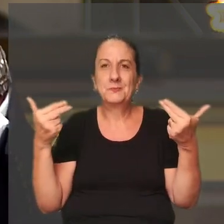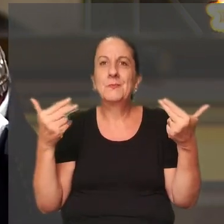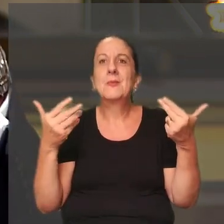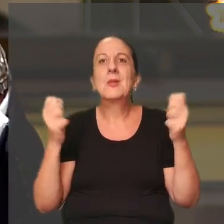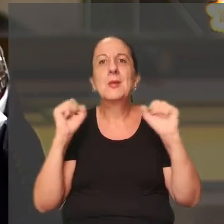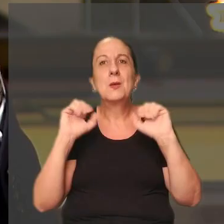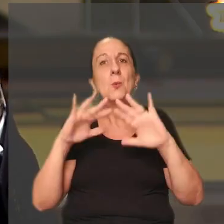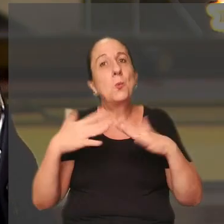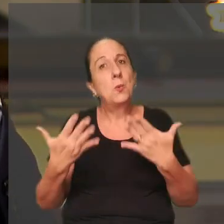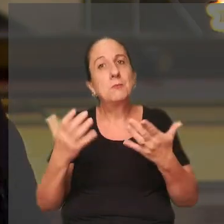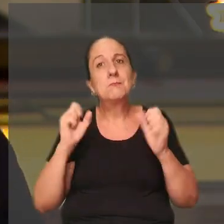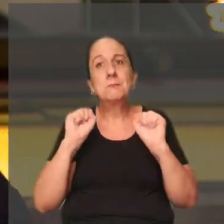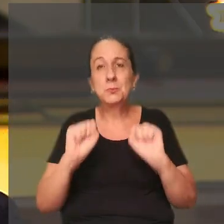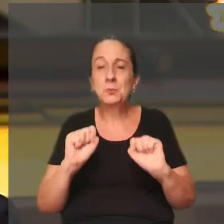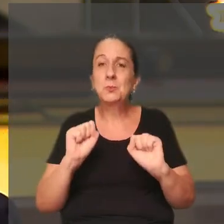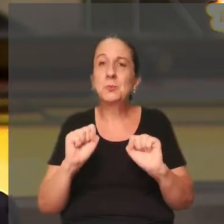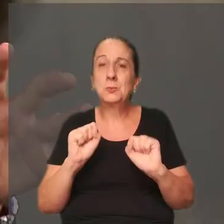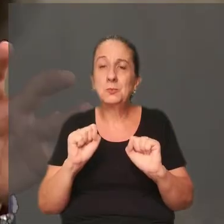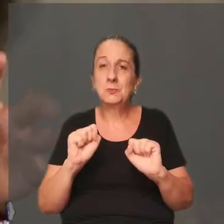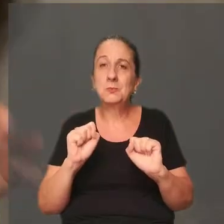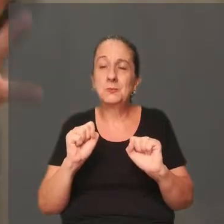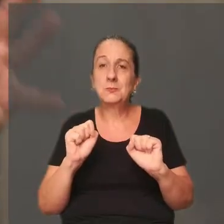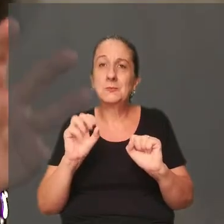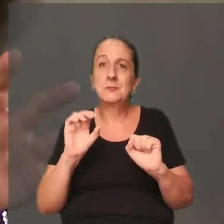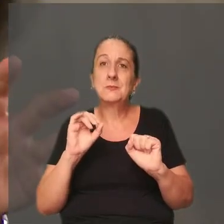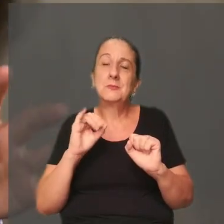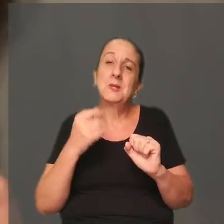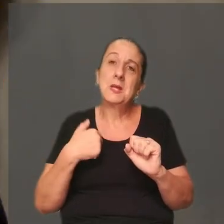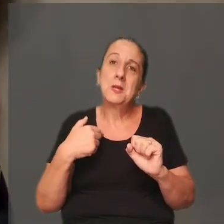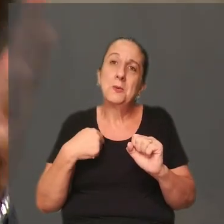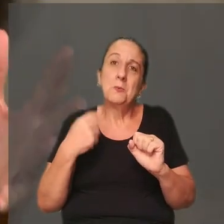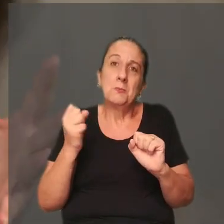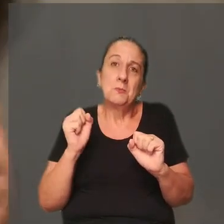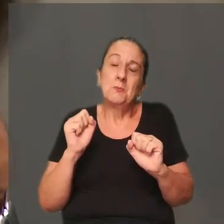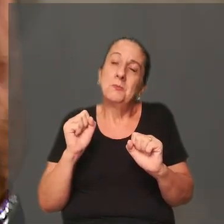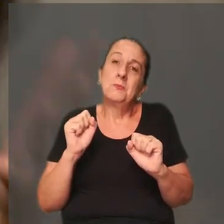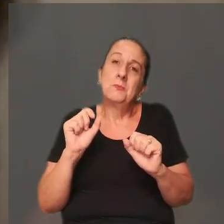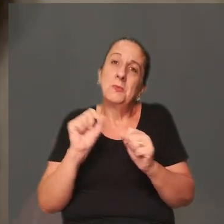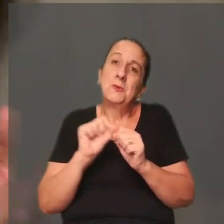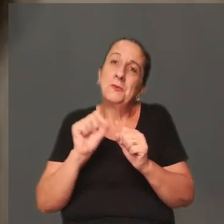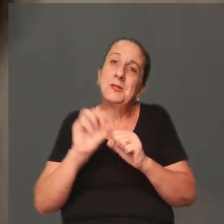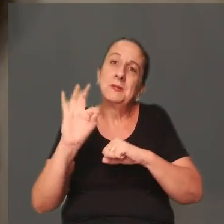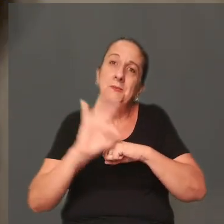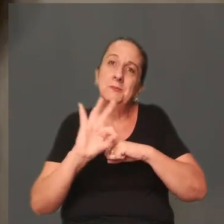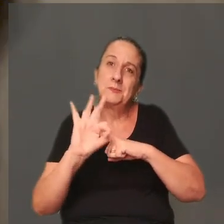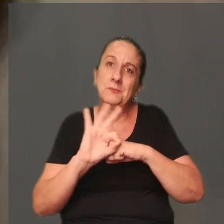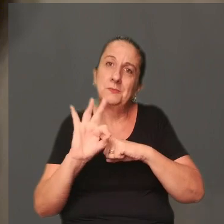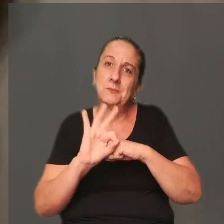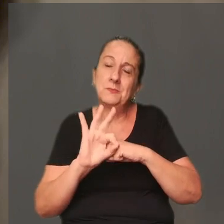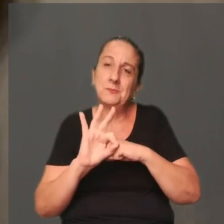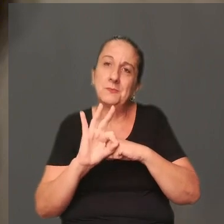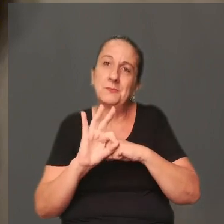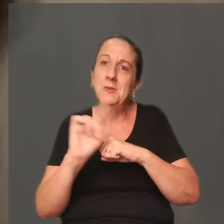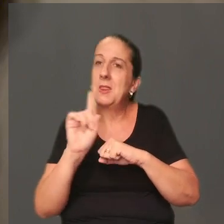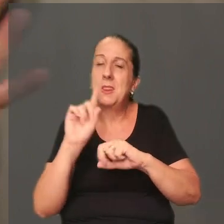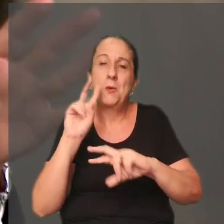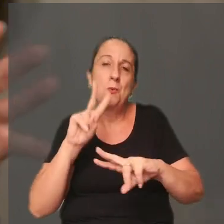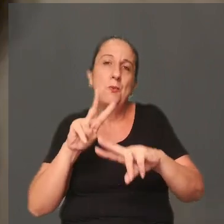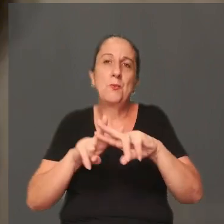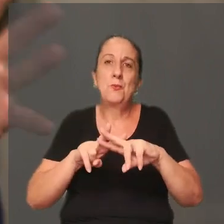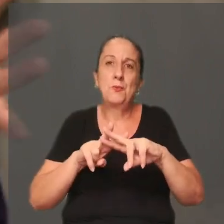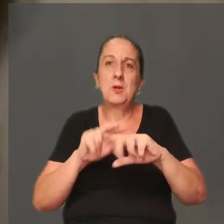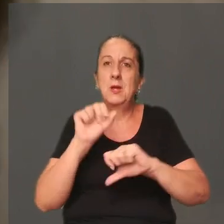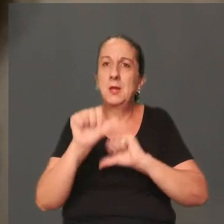e, quando puder, quem sabe, se tiver chance, até fazer uma advocacia para